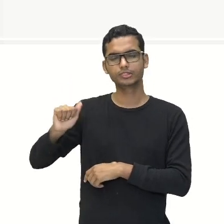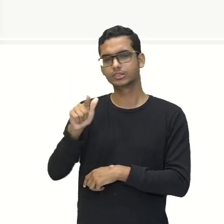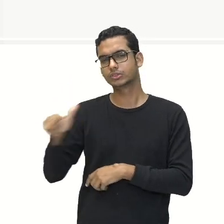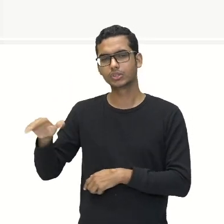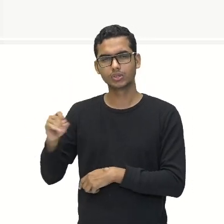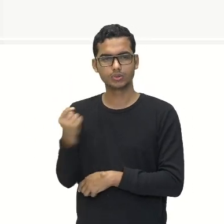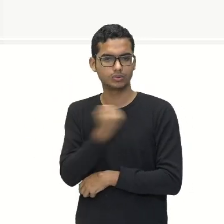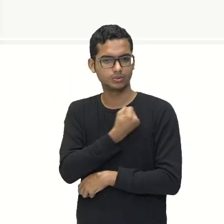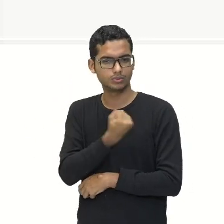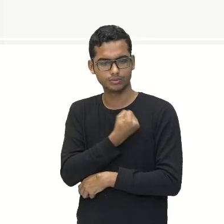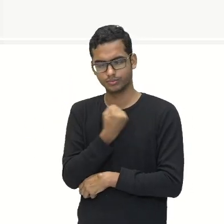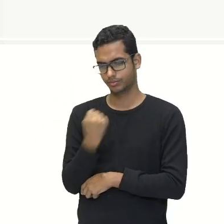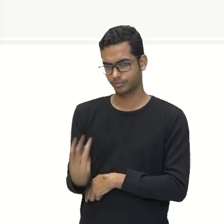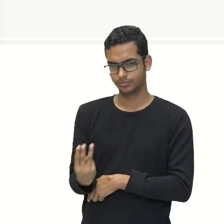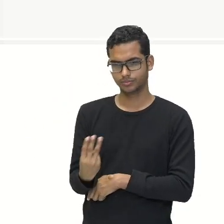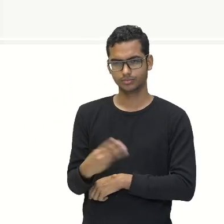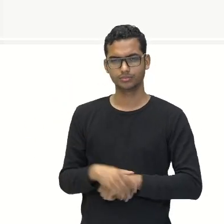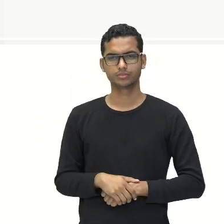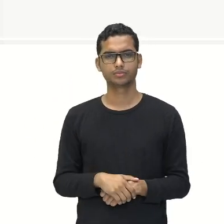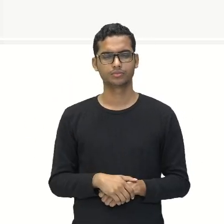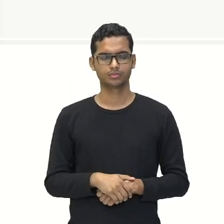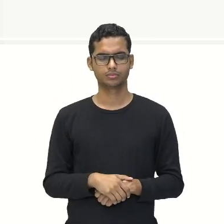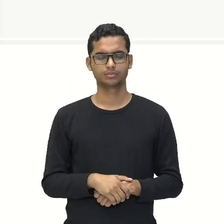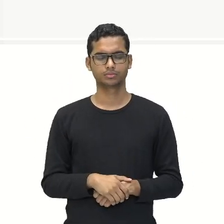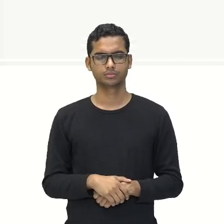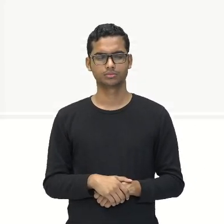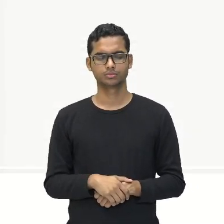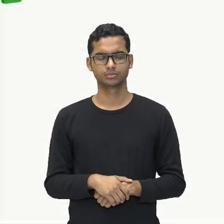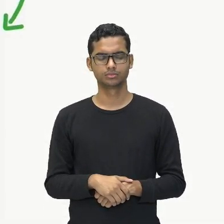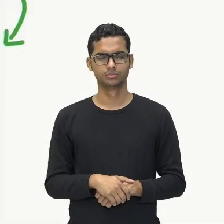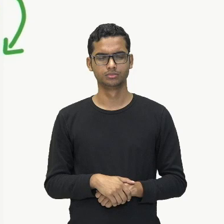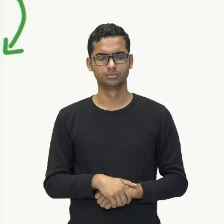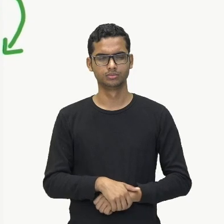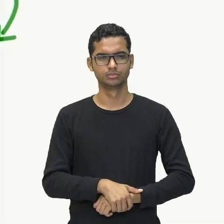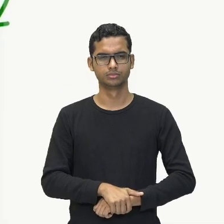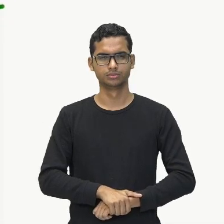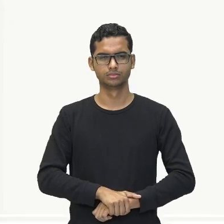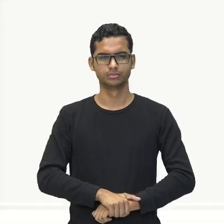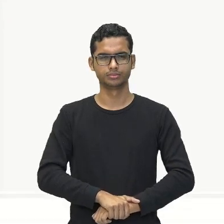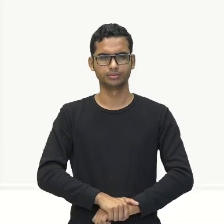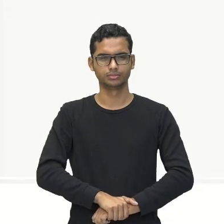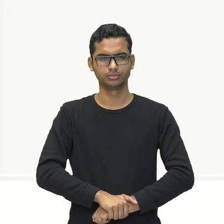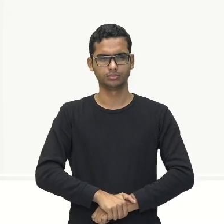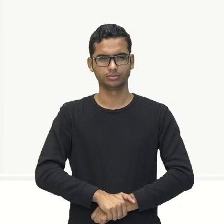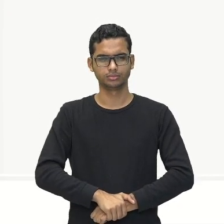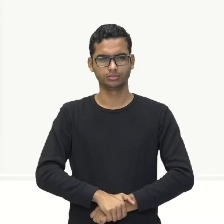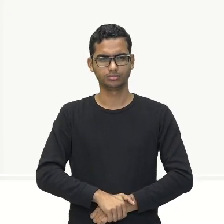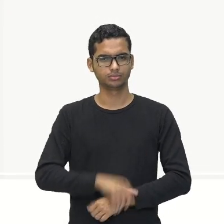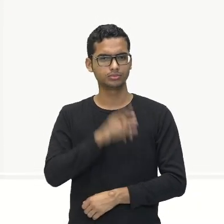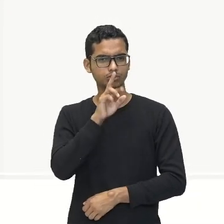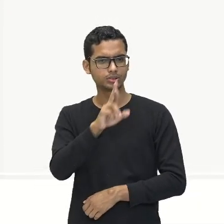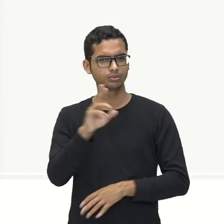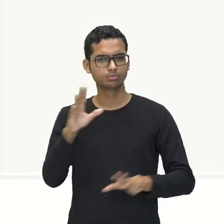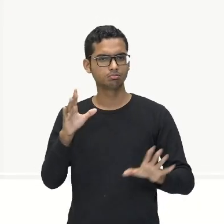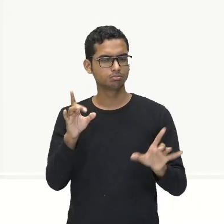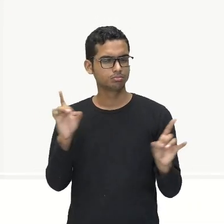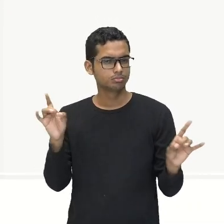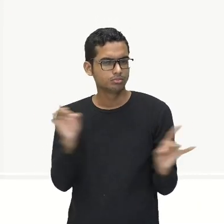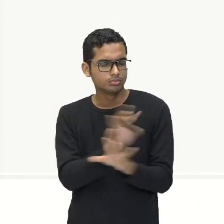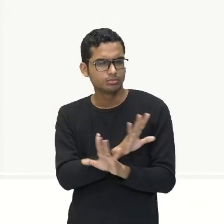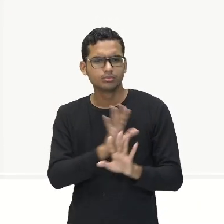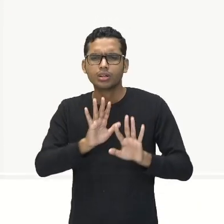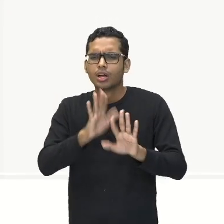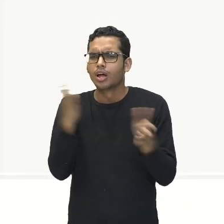é 3. Viram só? O valor da razão é 3. Pronto. Professor, e